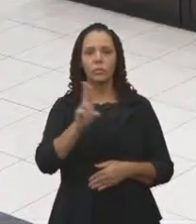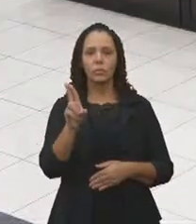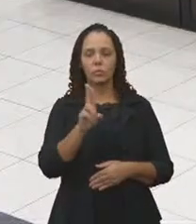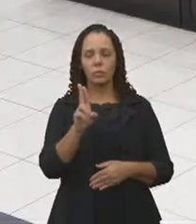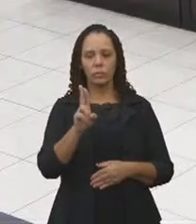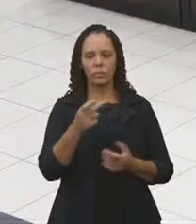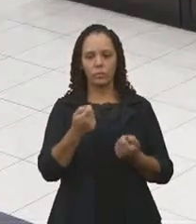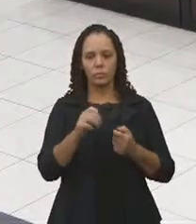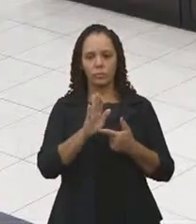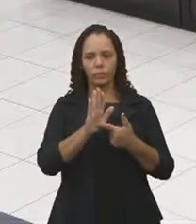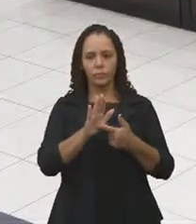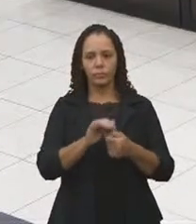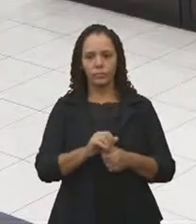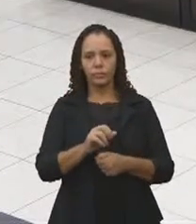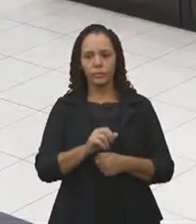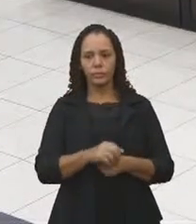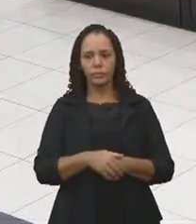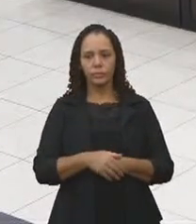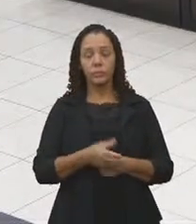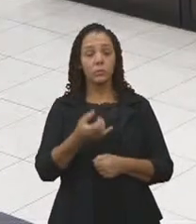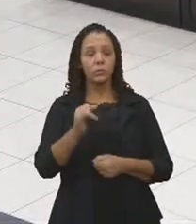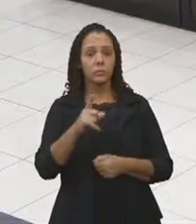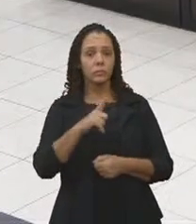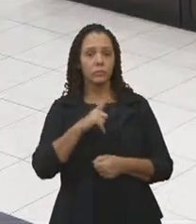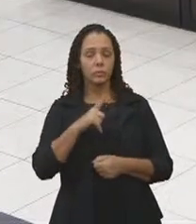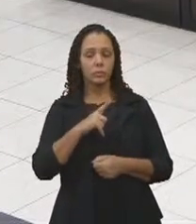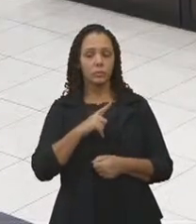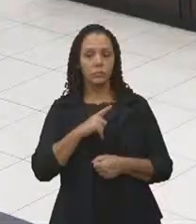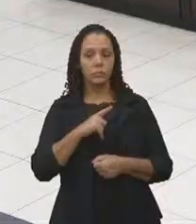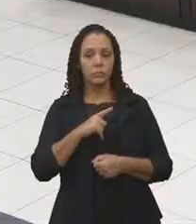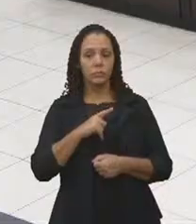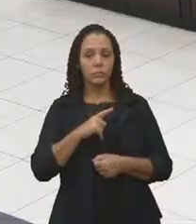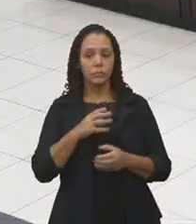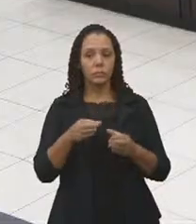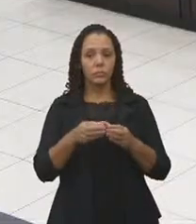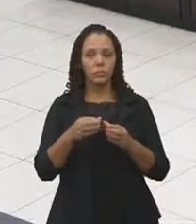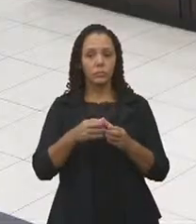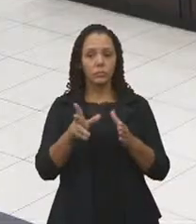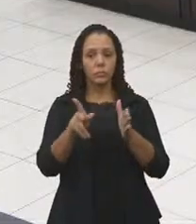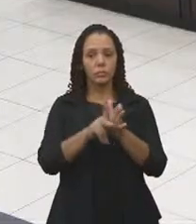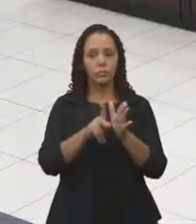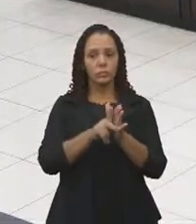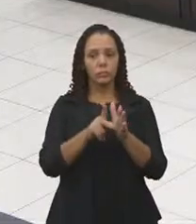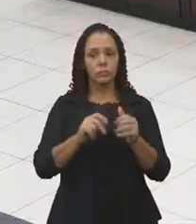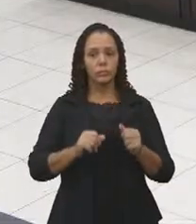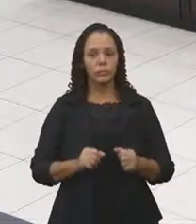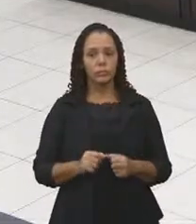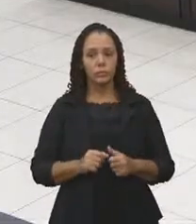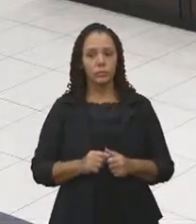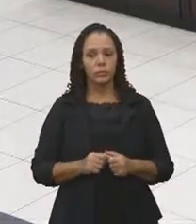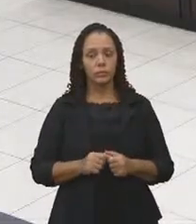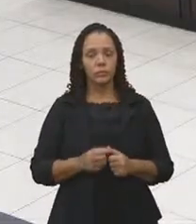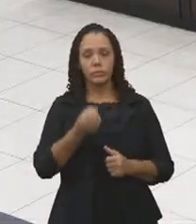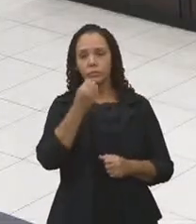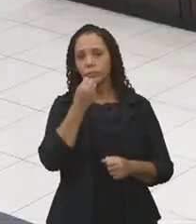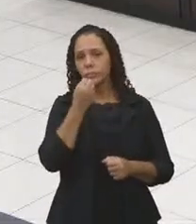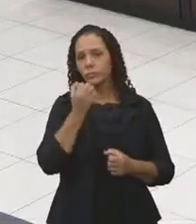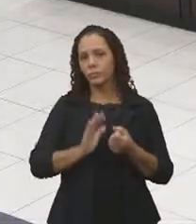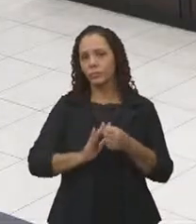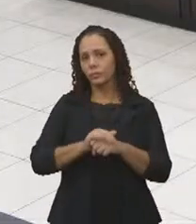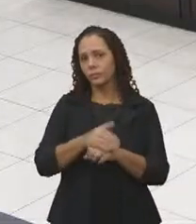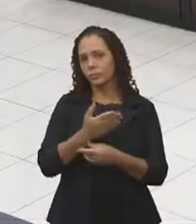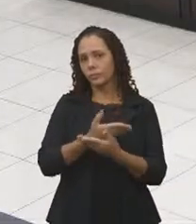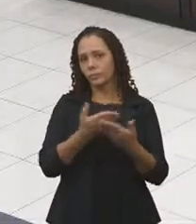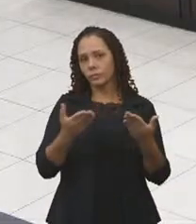pública. O nome e se tem alguma organização ao qual o senhor pertence. Fique à vontade. Boa noite a todos, boa